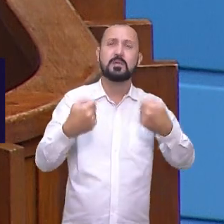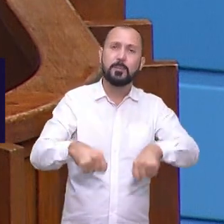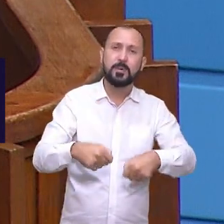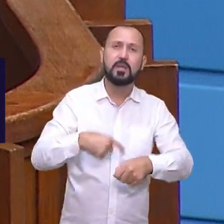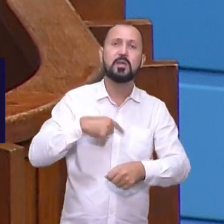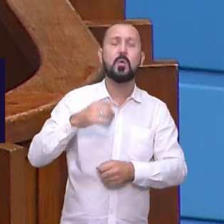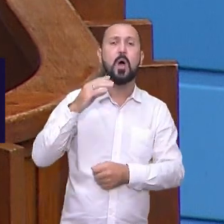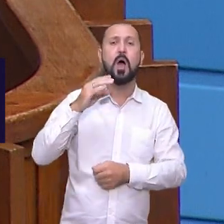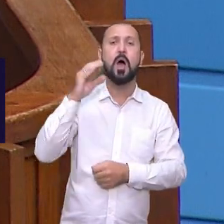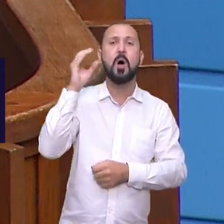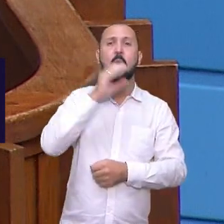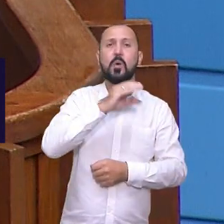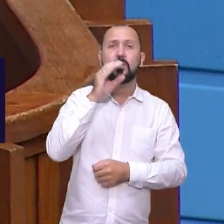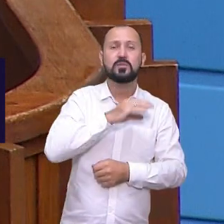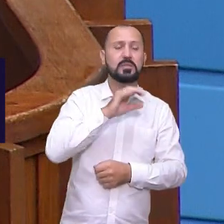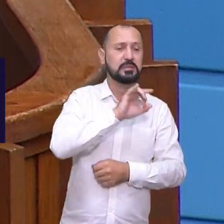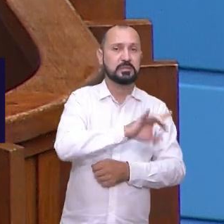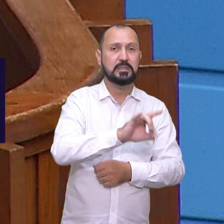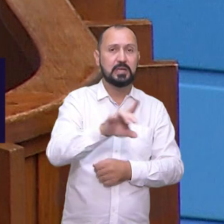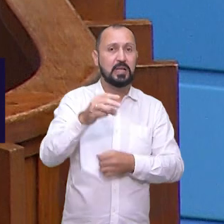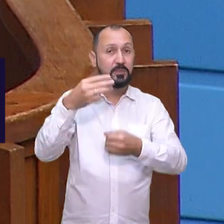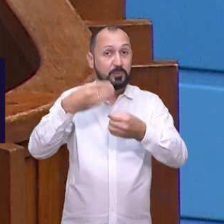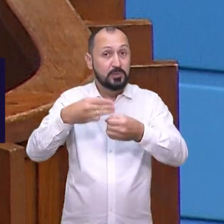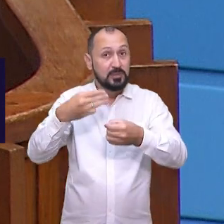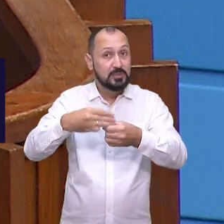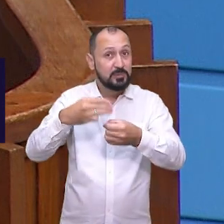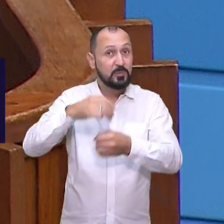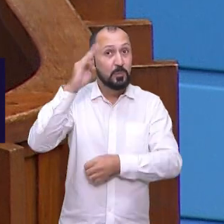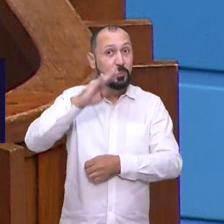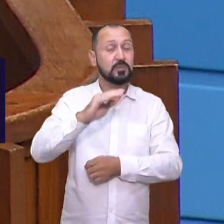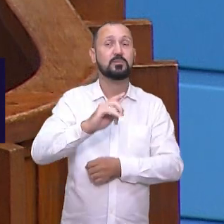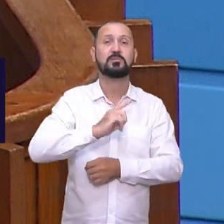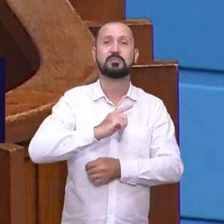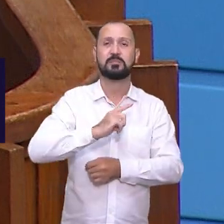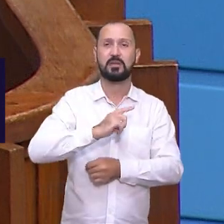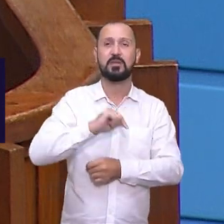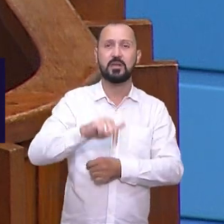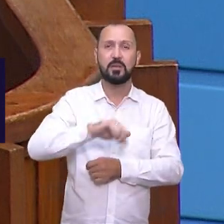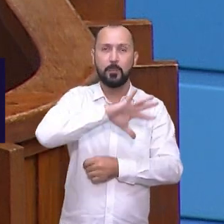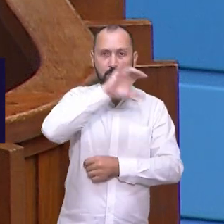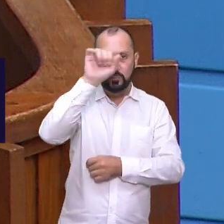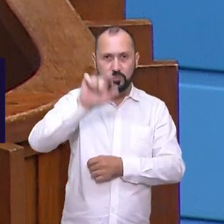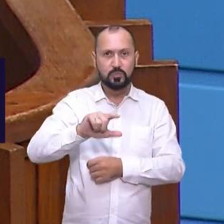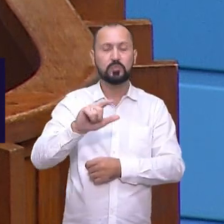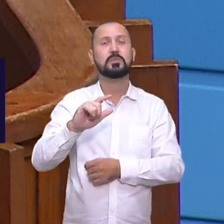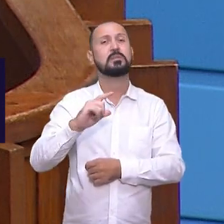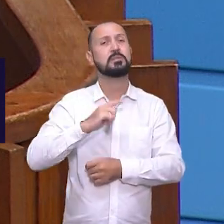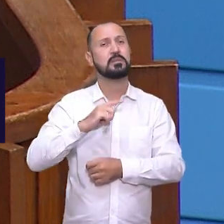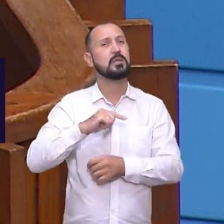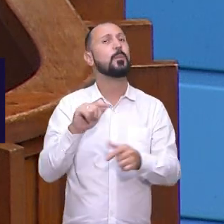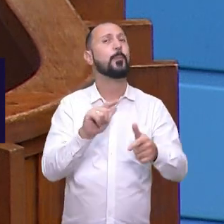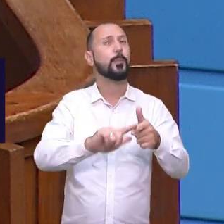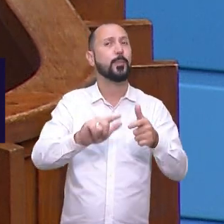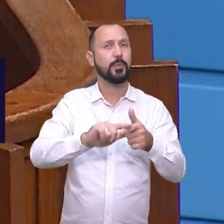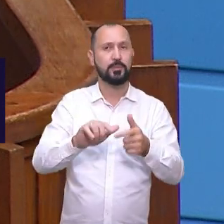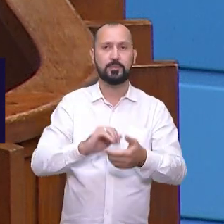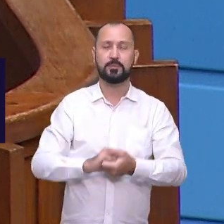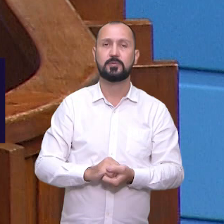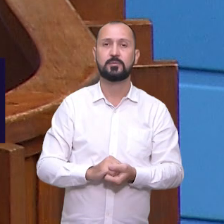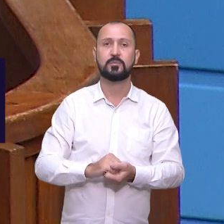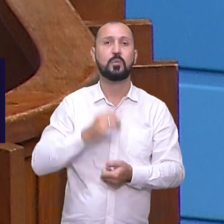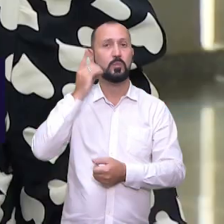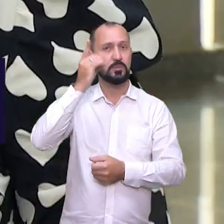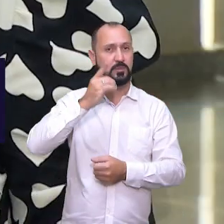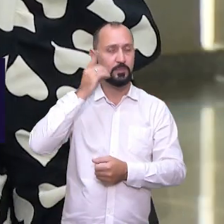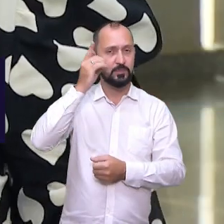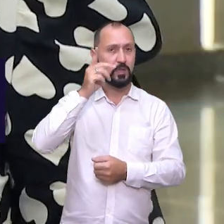as necessidades e as prioridades que os municípios, de uma maneira geral, no Brasil têm, e nós aqui no Mato Grosso do Sul também temos esse